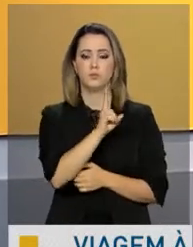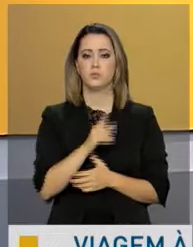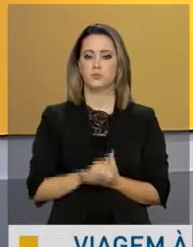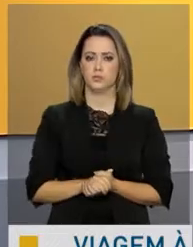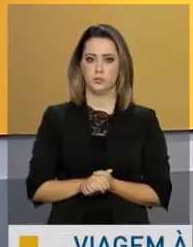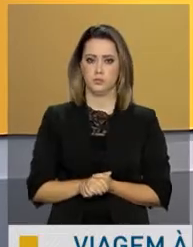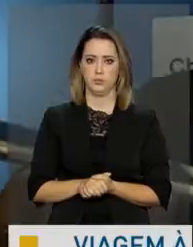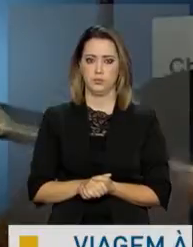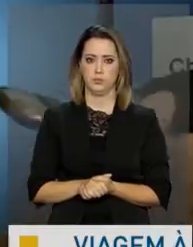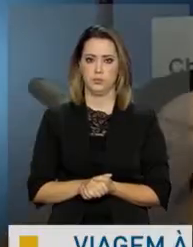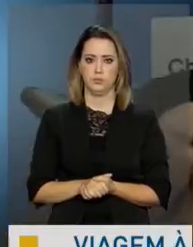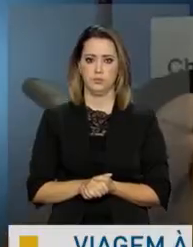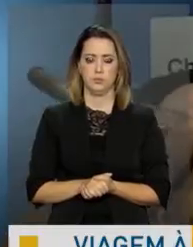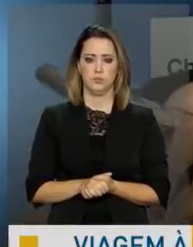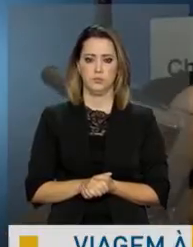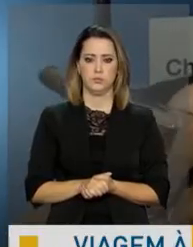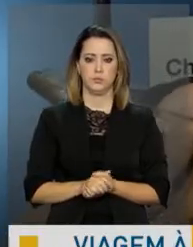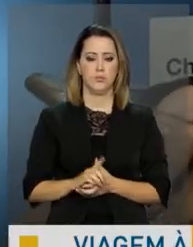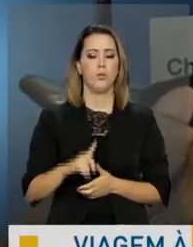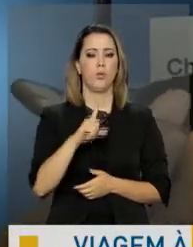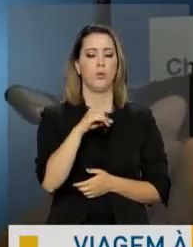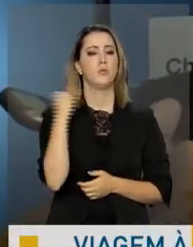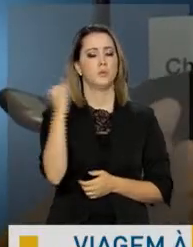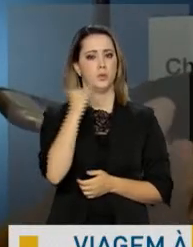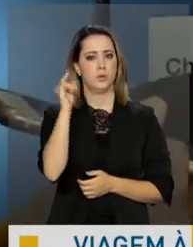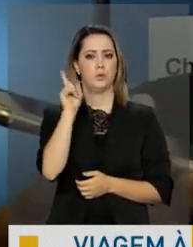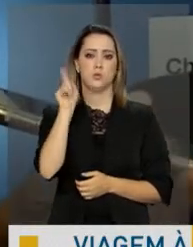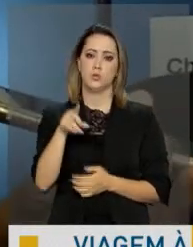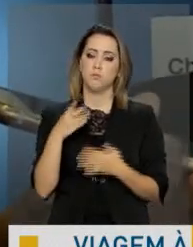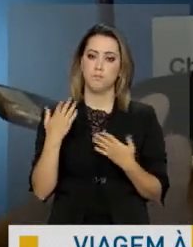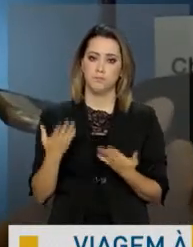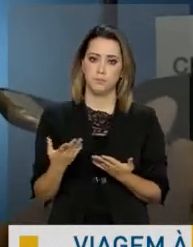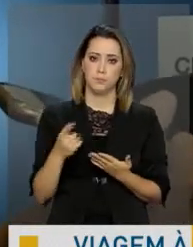ver. Uma das razões importantes é essa